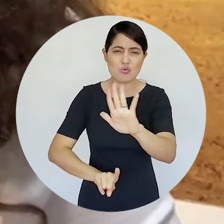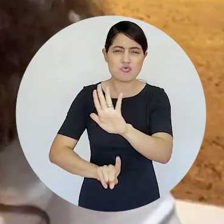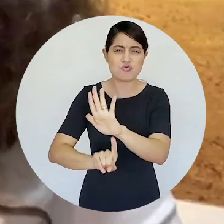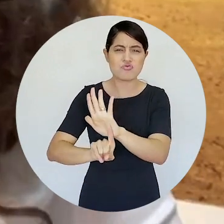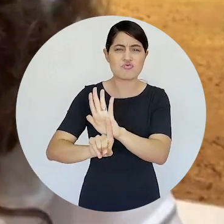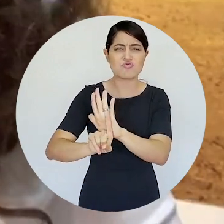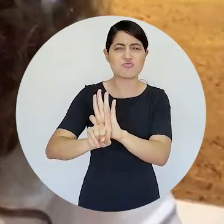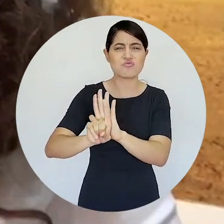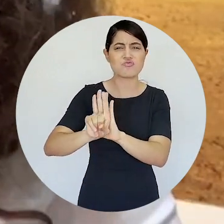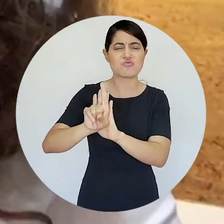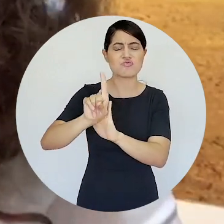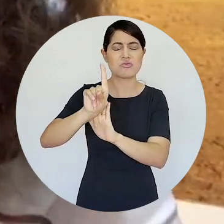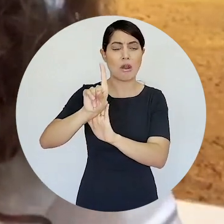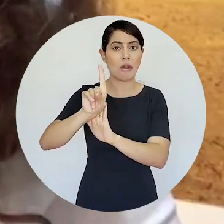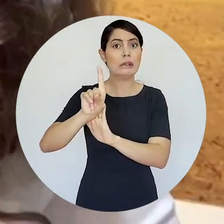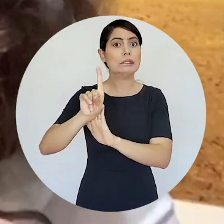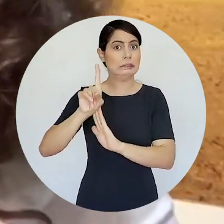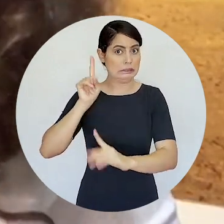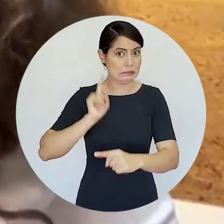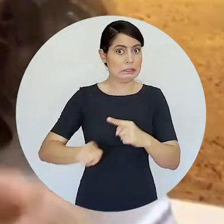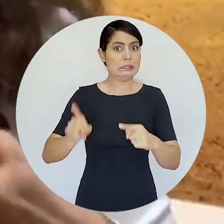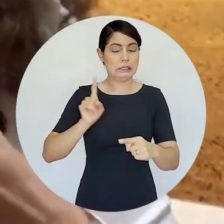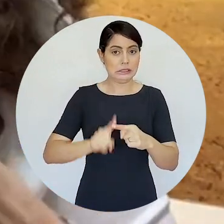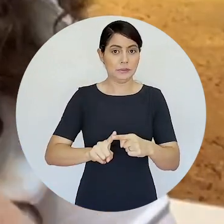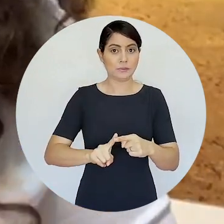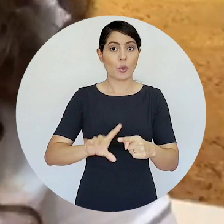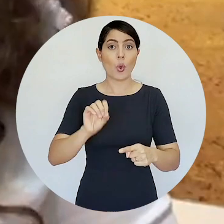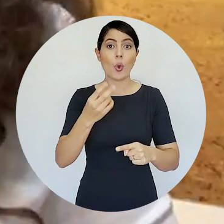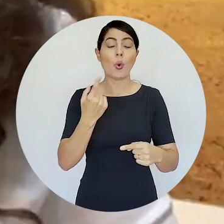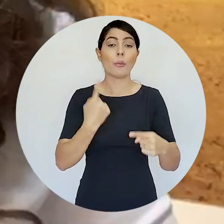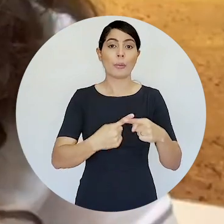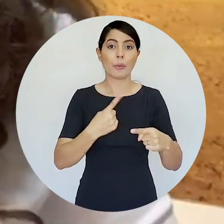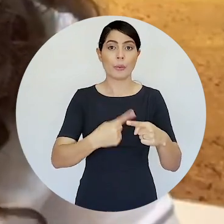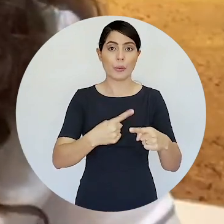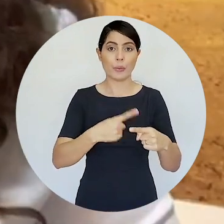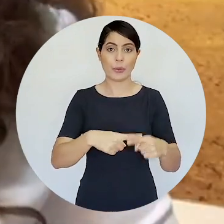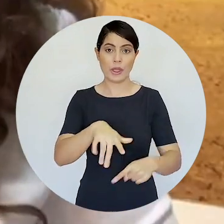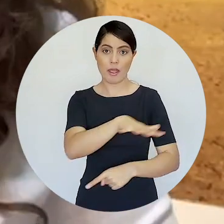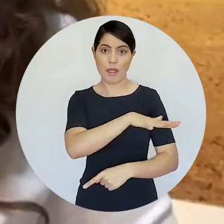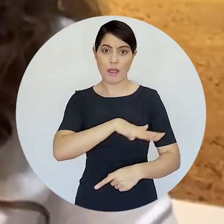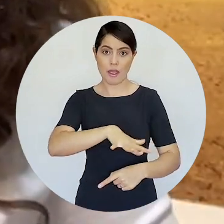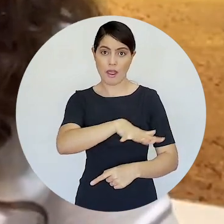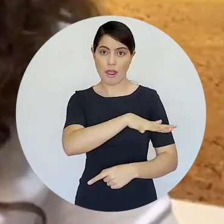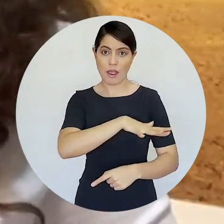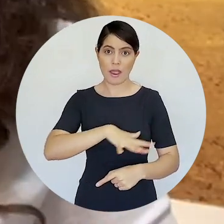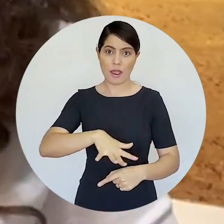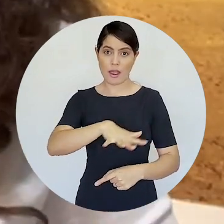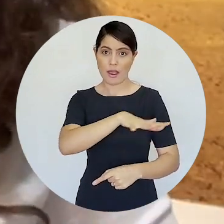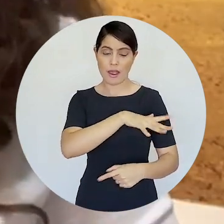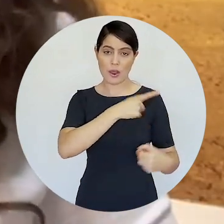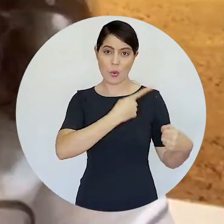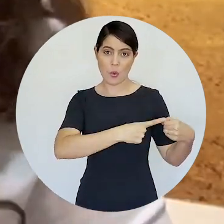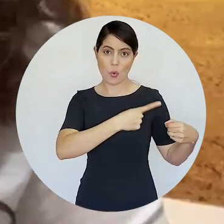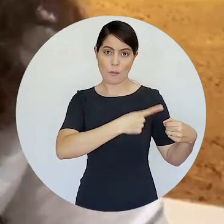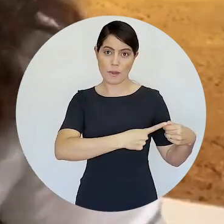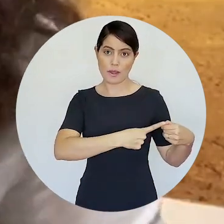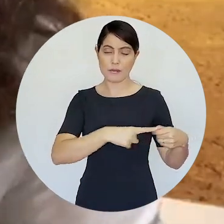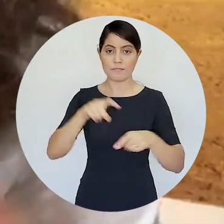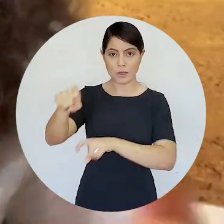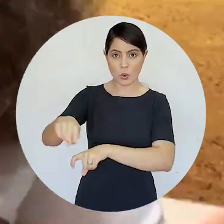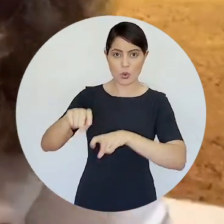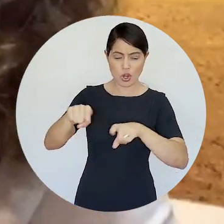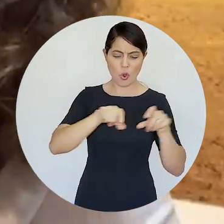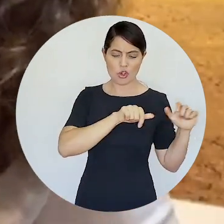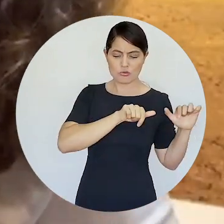seja porque está ocorrendo um aumento da população na área urbana e a consequente expansão do zoneamento